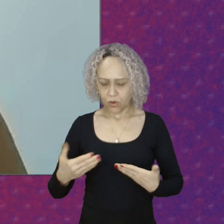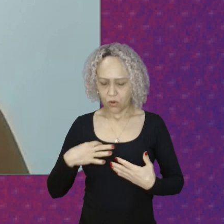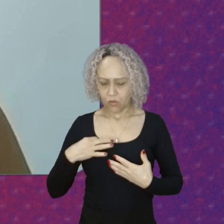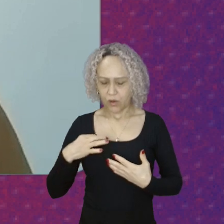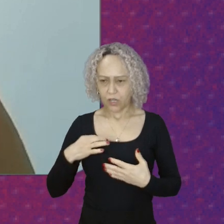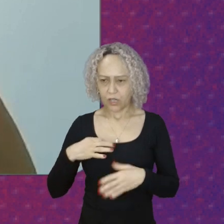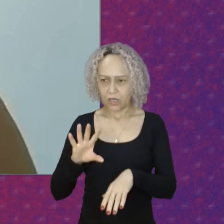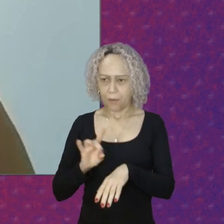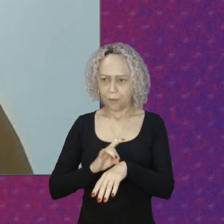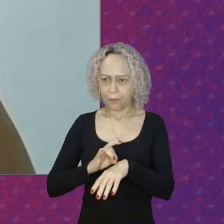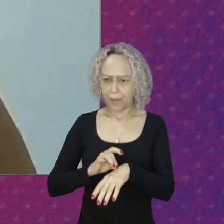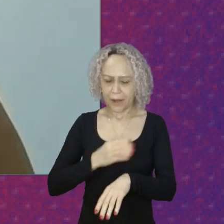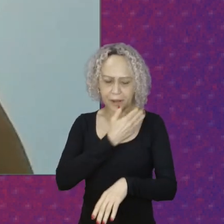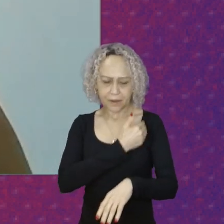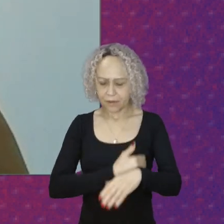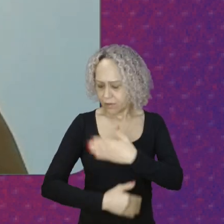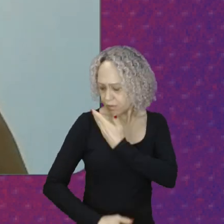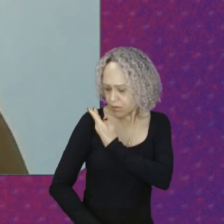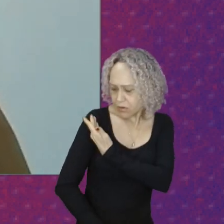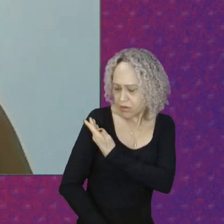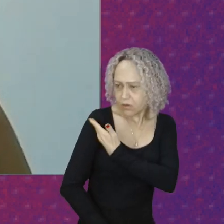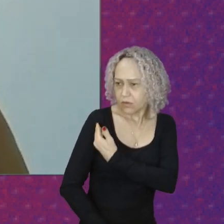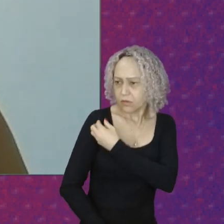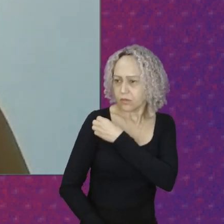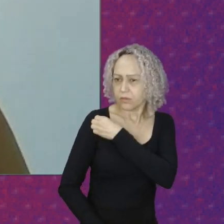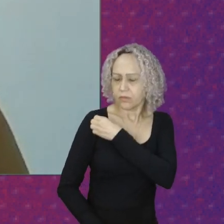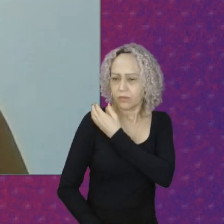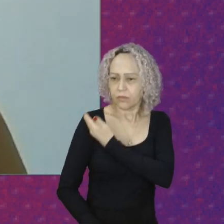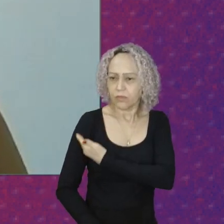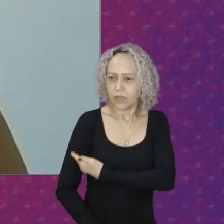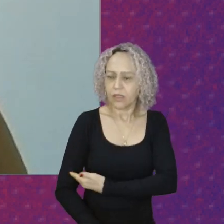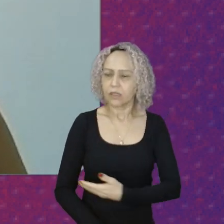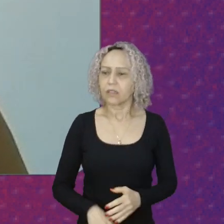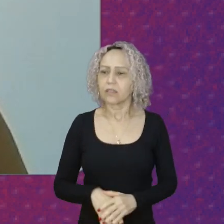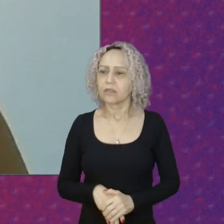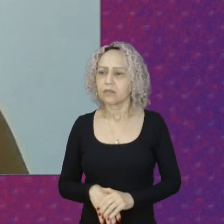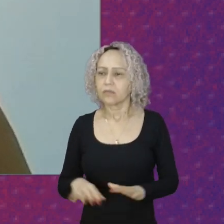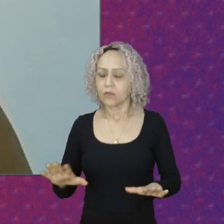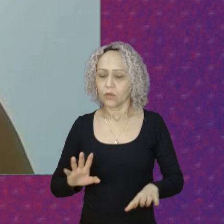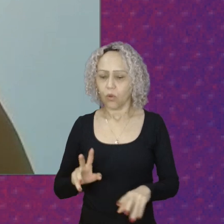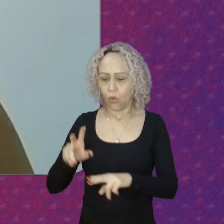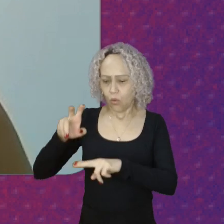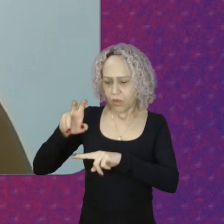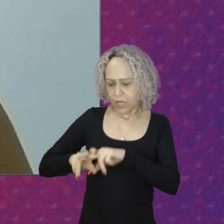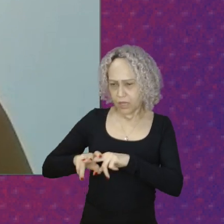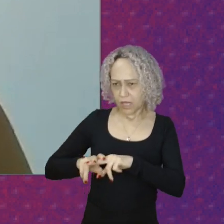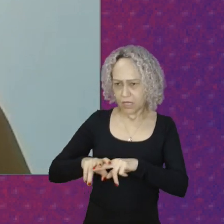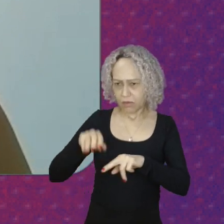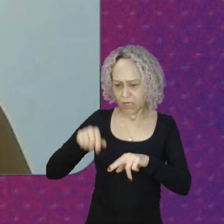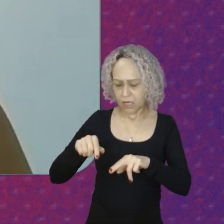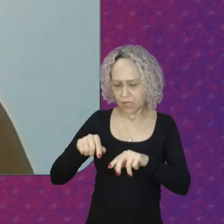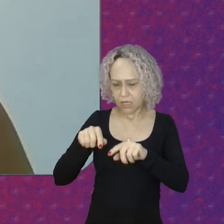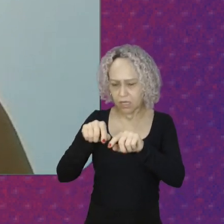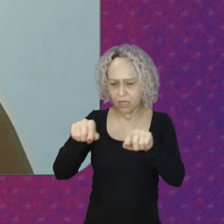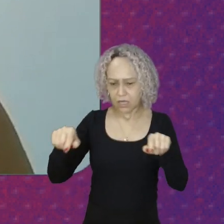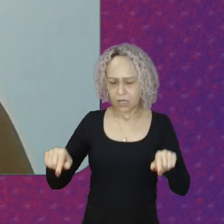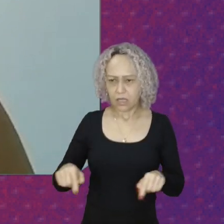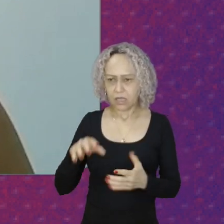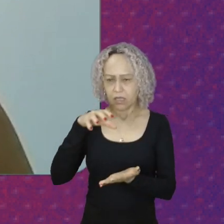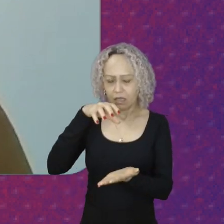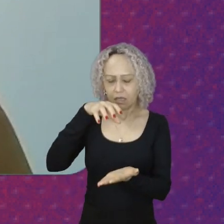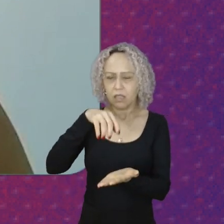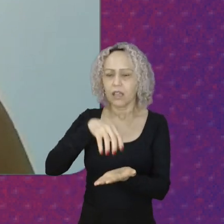preta sem mangas, estou sentada na sala, no meu escritório, aqui no Ministério dos Direitos Humanos e